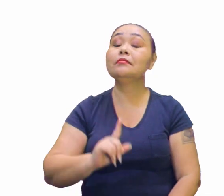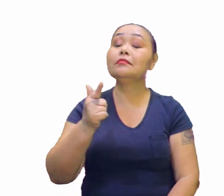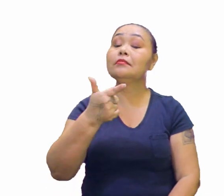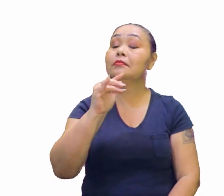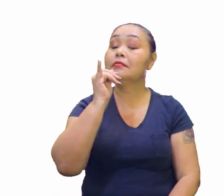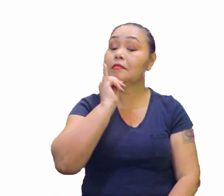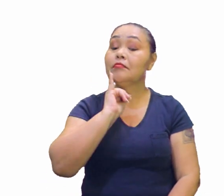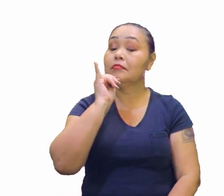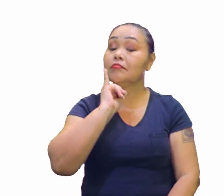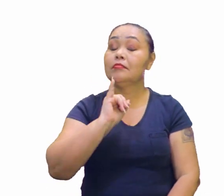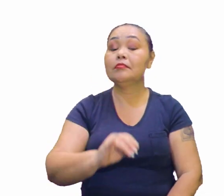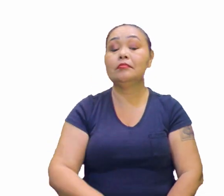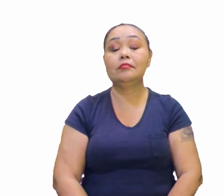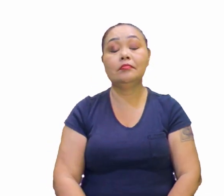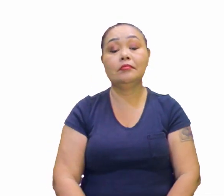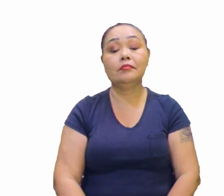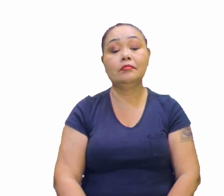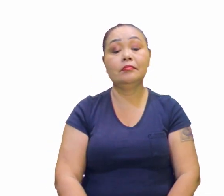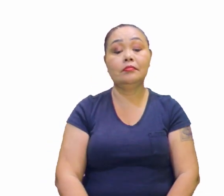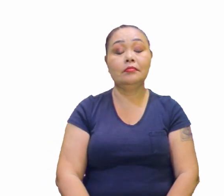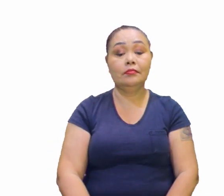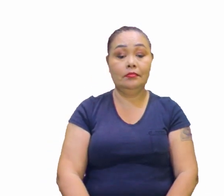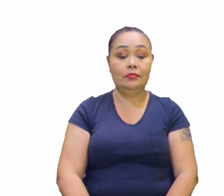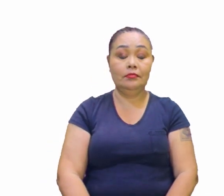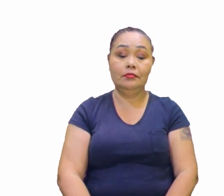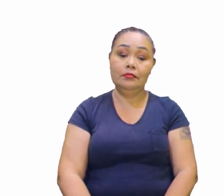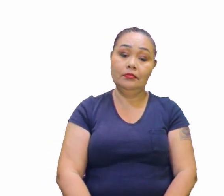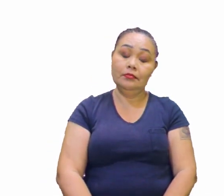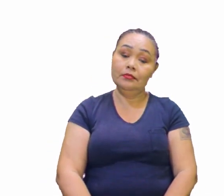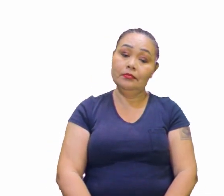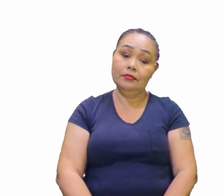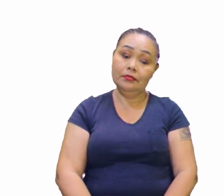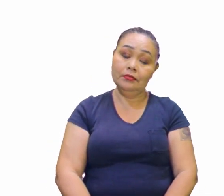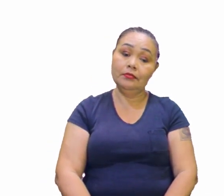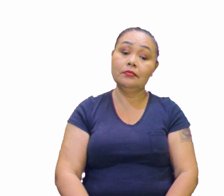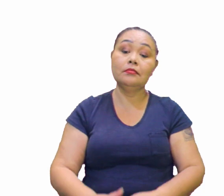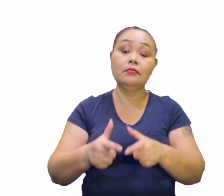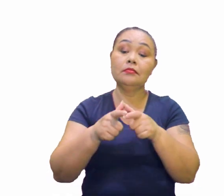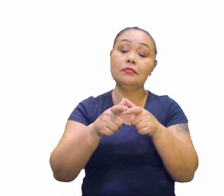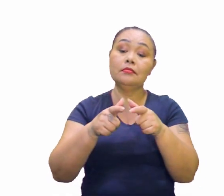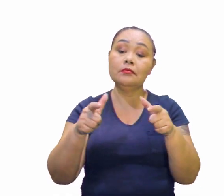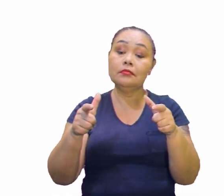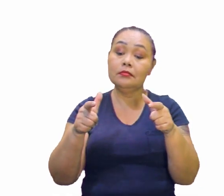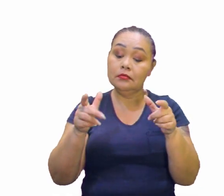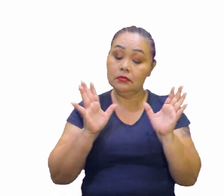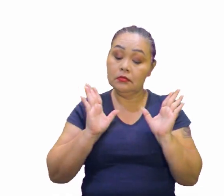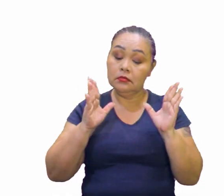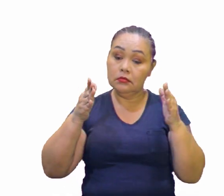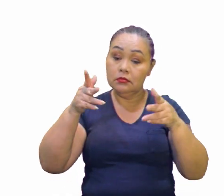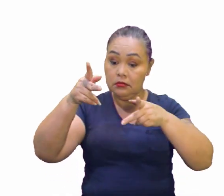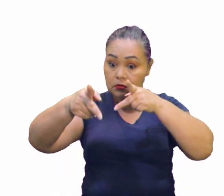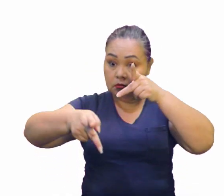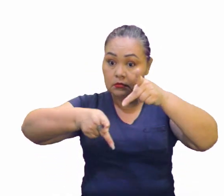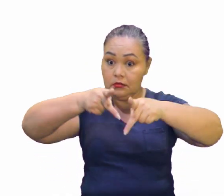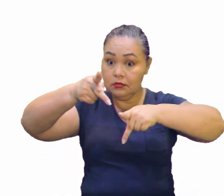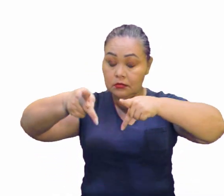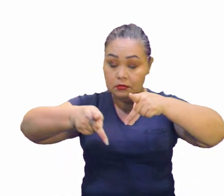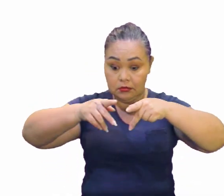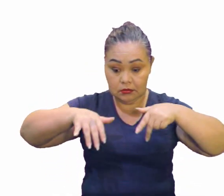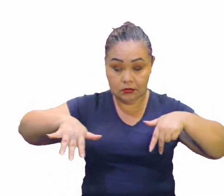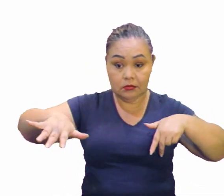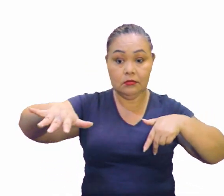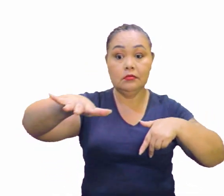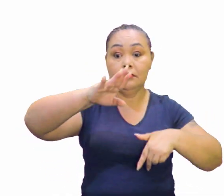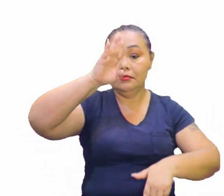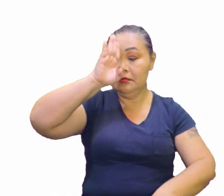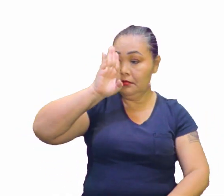exemplo, professor. Vou apagar de novo para dar esse exemplo. Maior concentração populacional